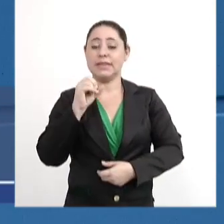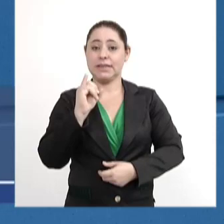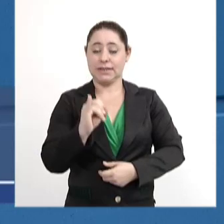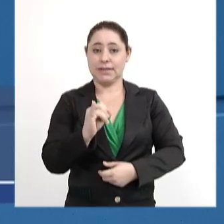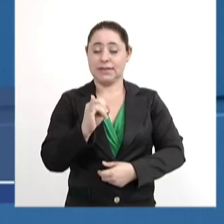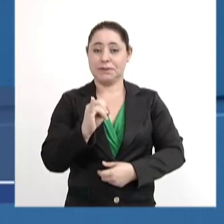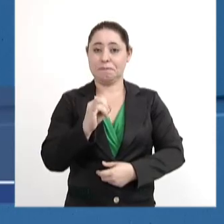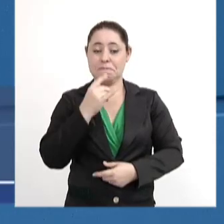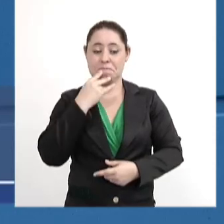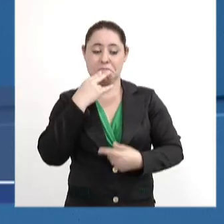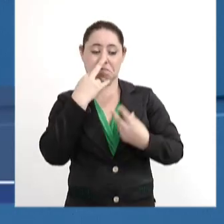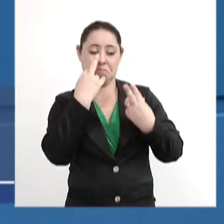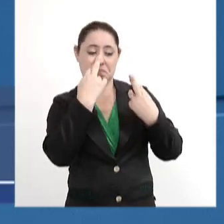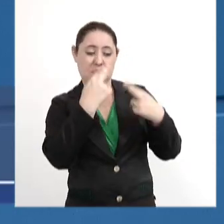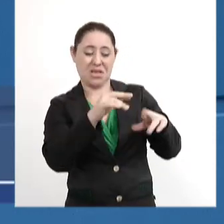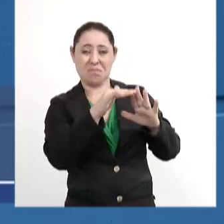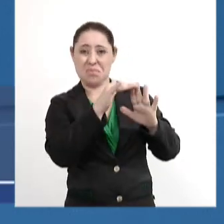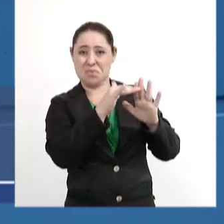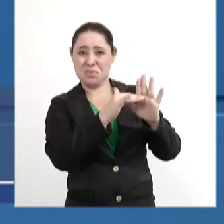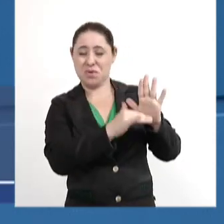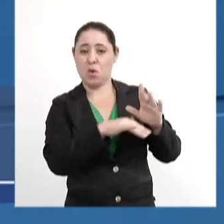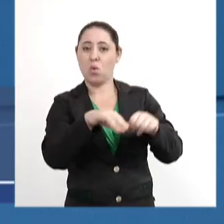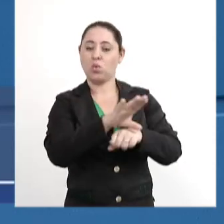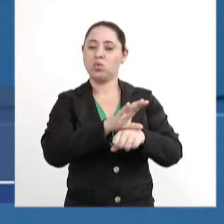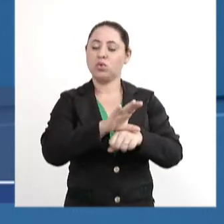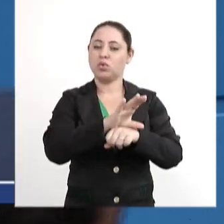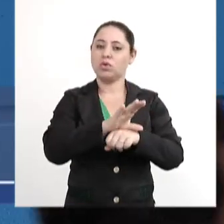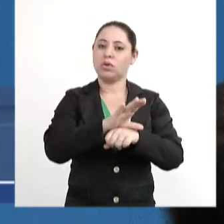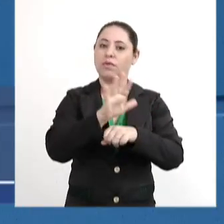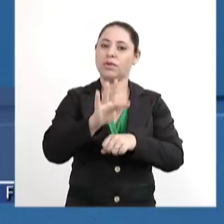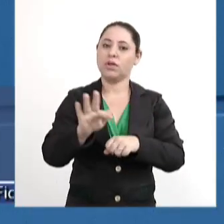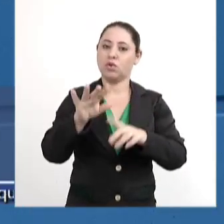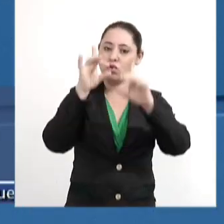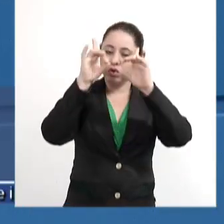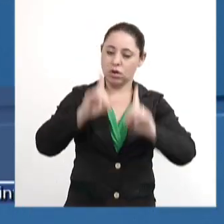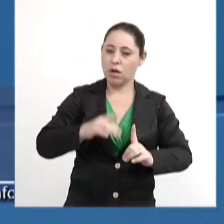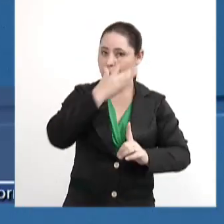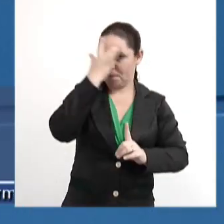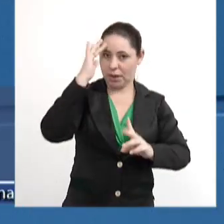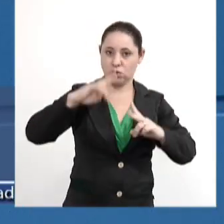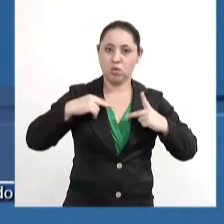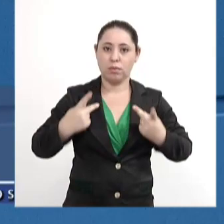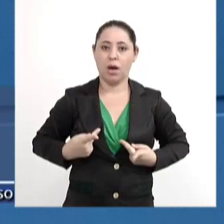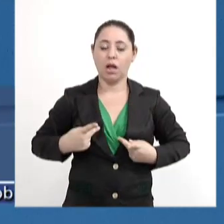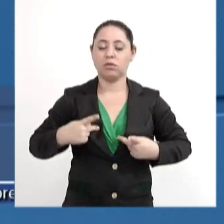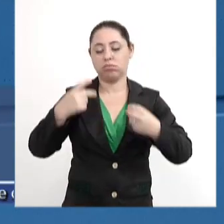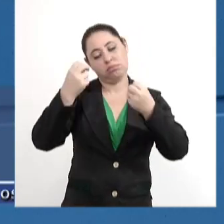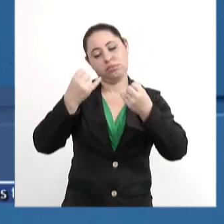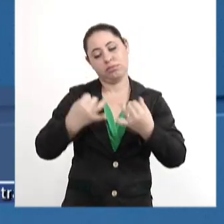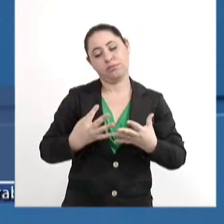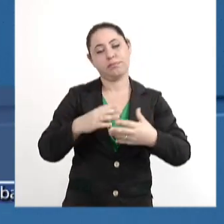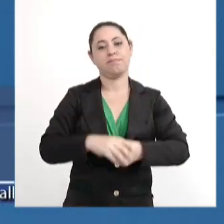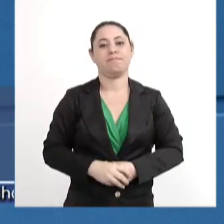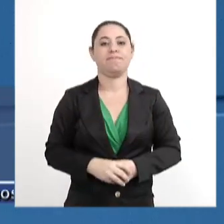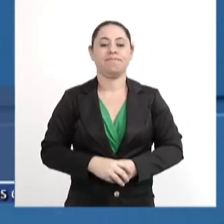Se ela atenta contra os princípios constitucionais, por exemplo, da dignidade da pessoa humana e etc.